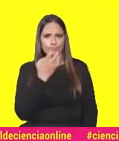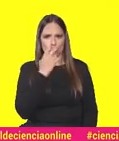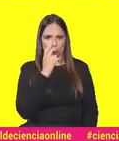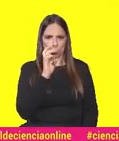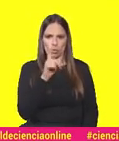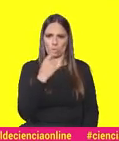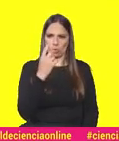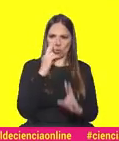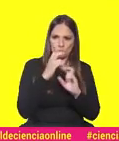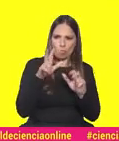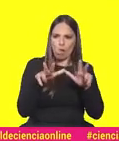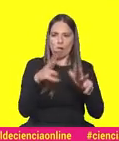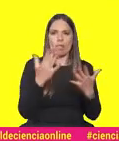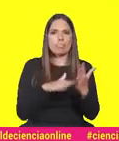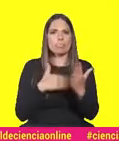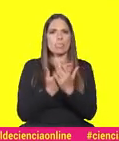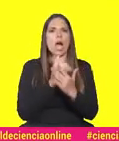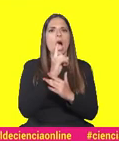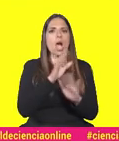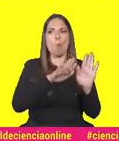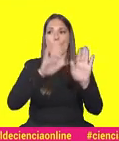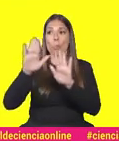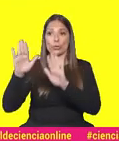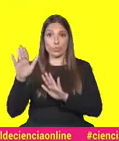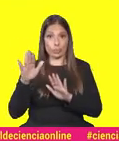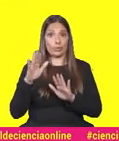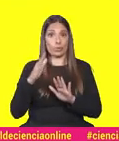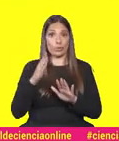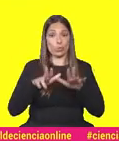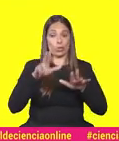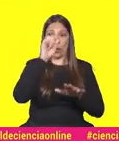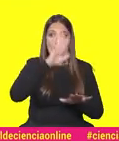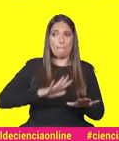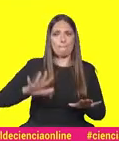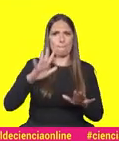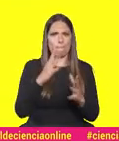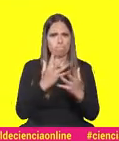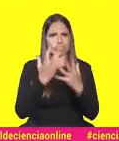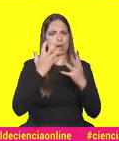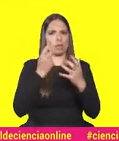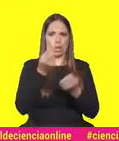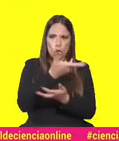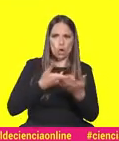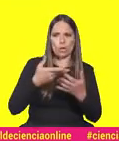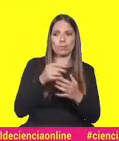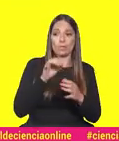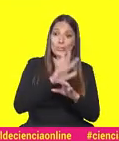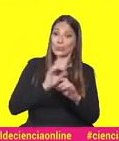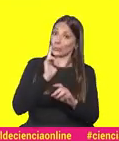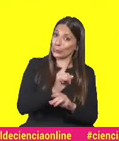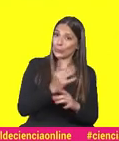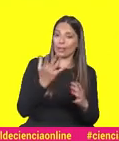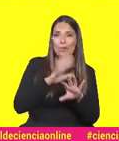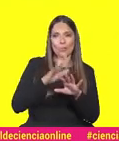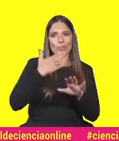curiosidade de descobrir dinossauros faz com que o Museu da Lourinhã e o Dino Parque Lourinhã se tornem os grandes motores económicos da região. É, portanto, é